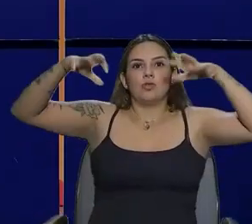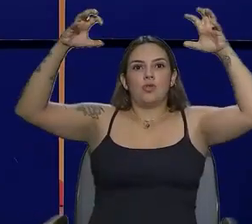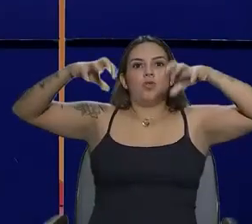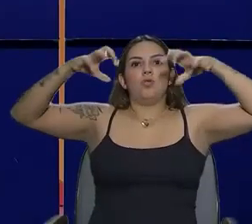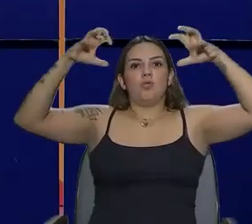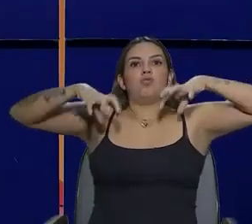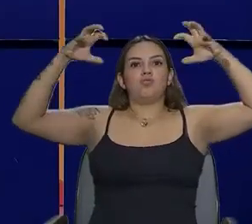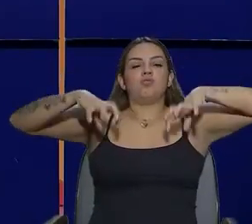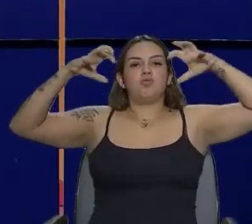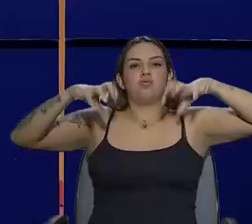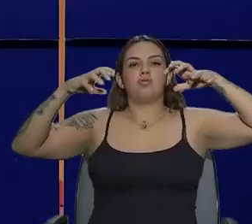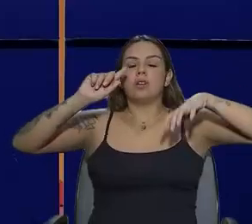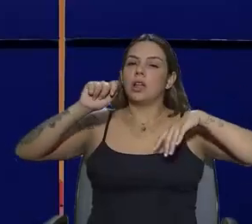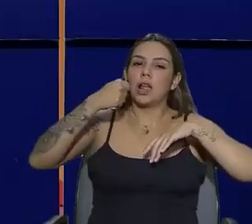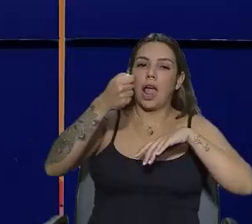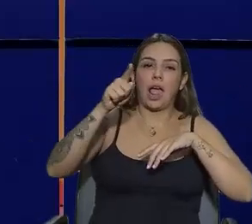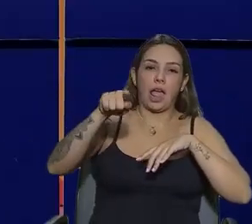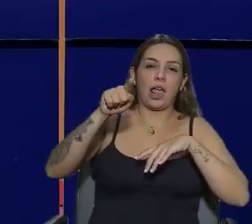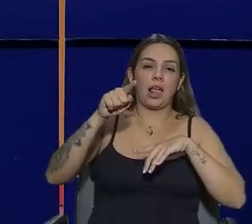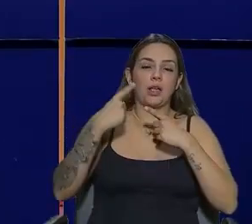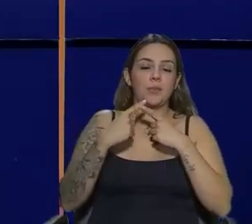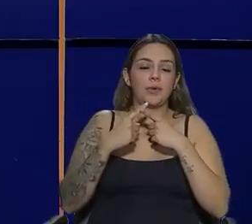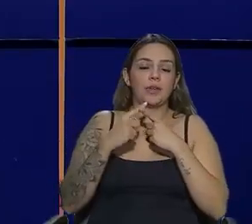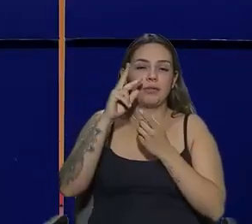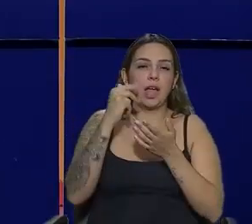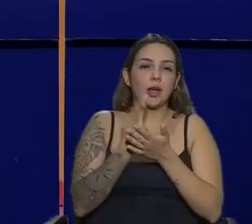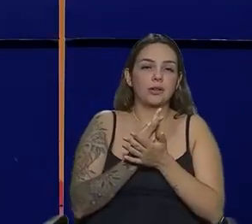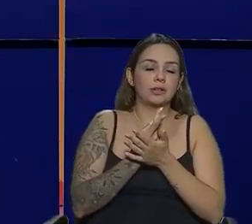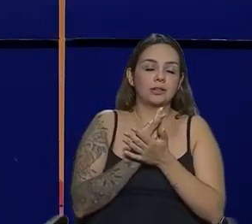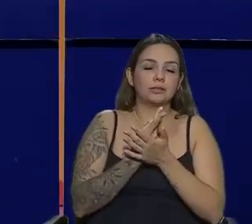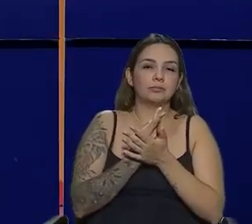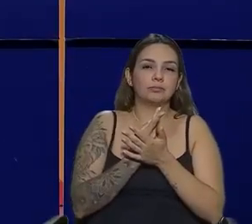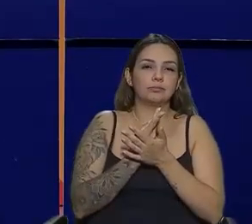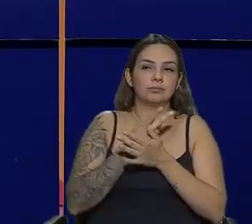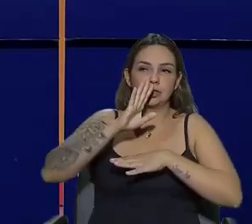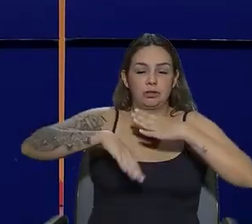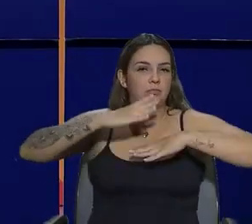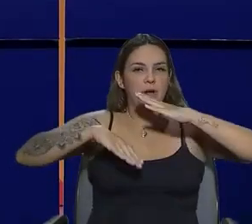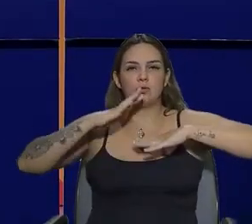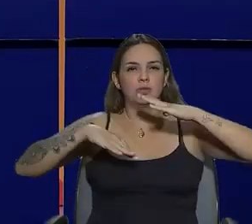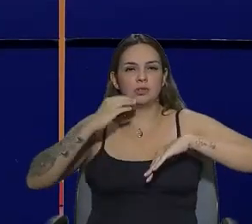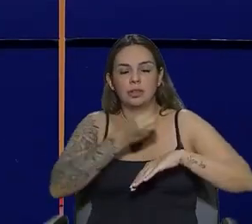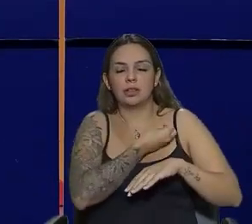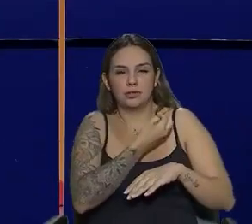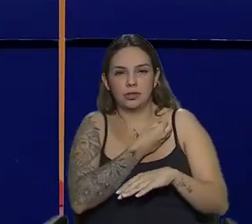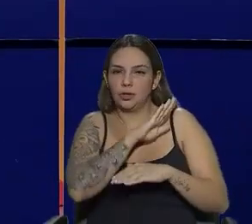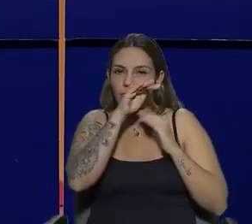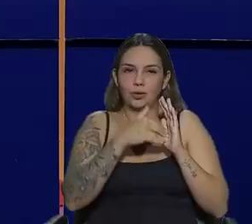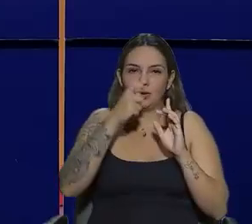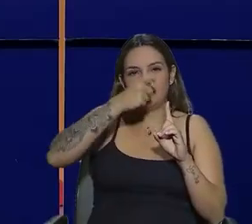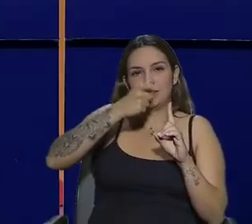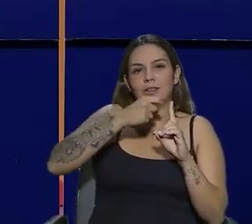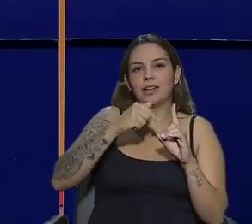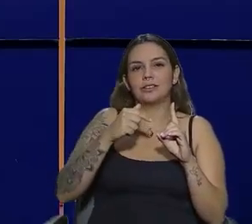tempestade e ela é simbólica porque é justamente o que vai acontecer de rebuliço na vida de todos